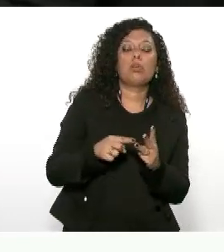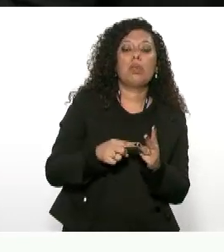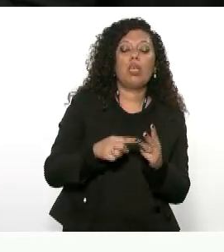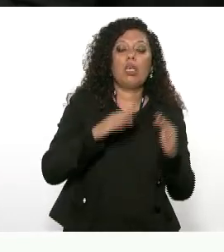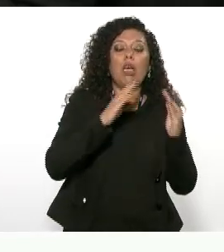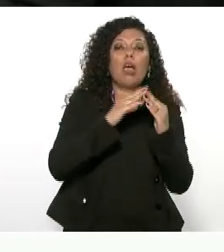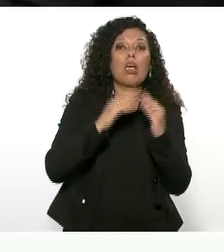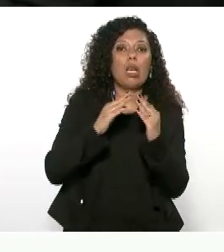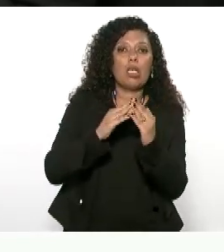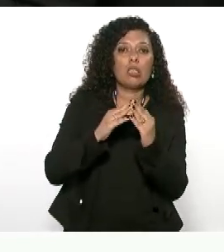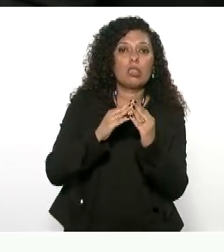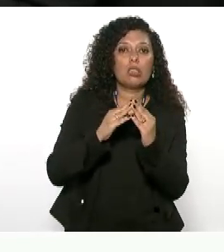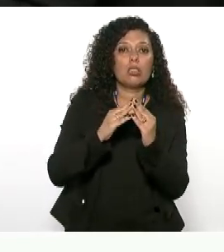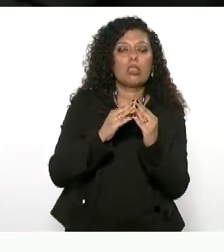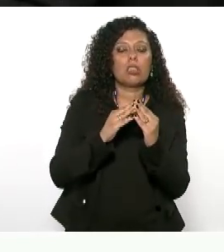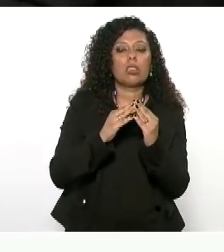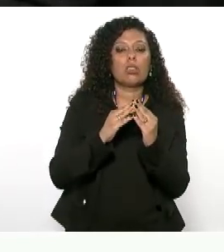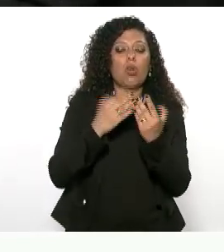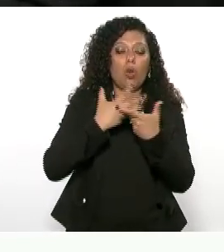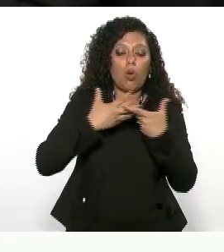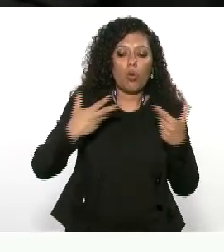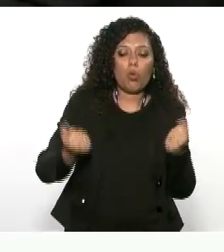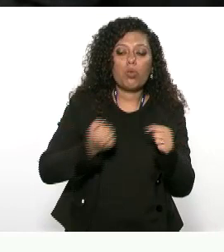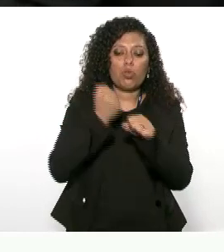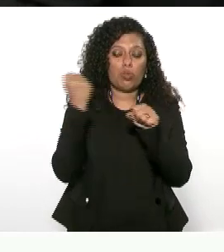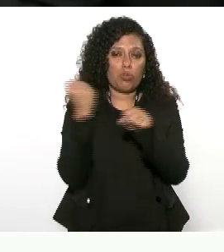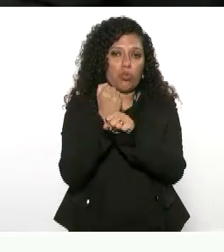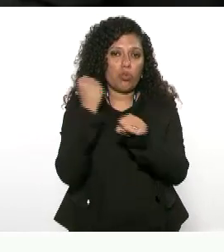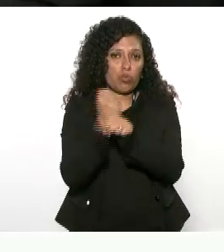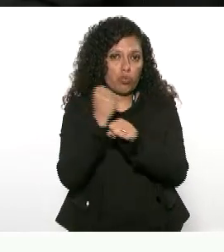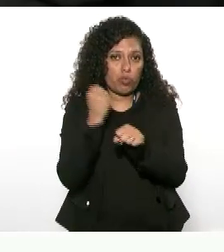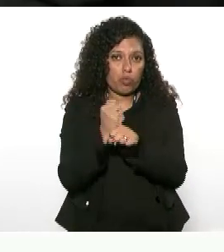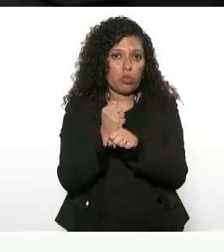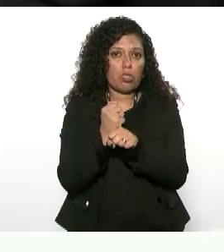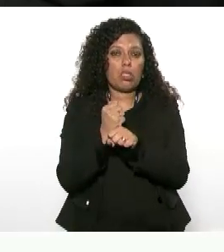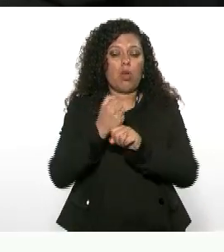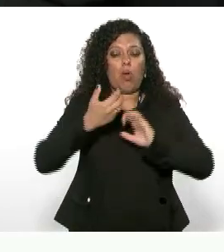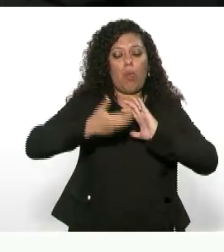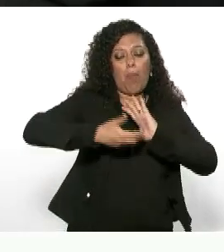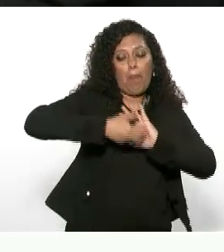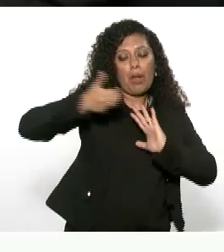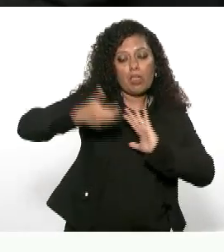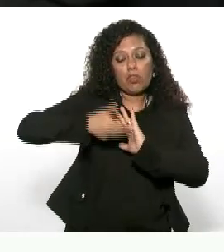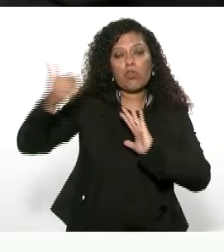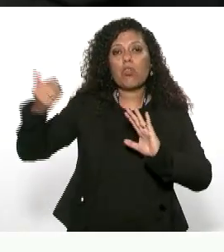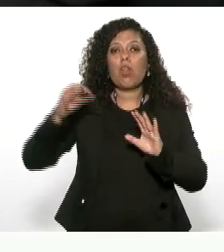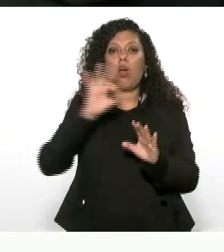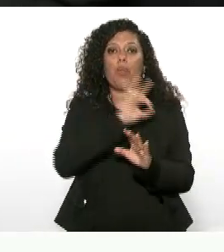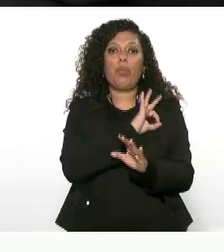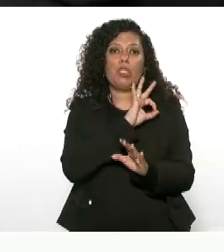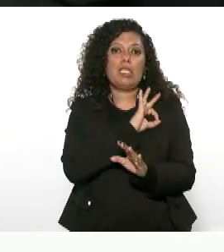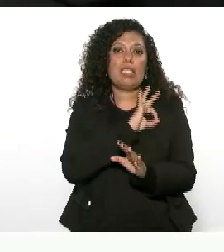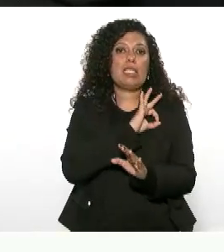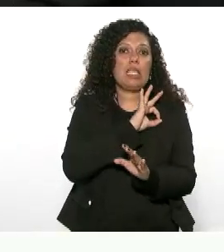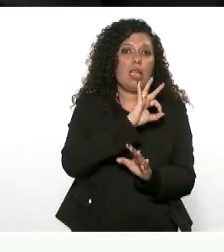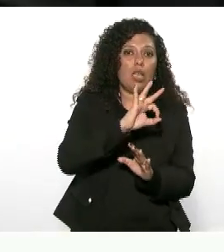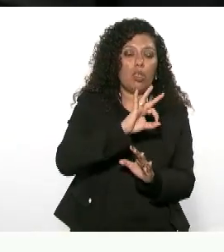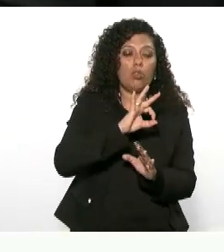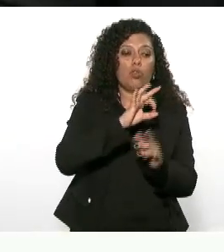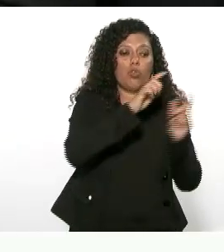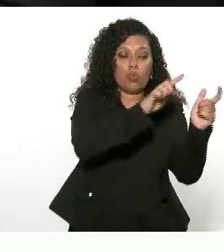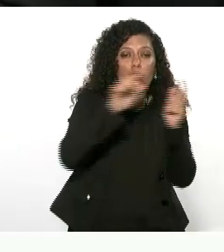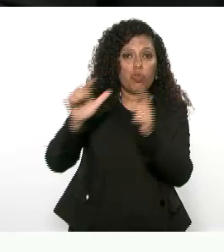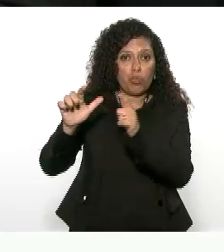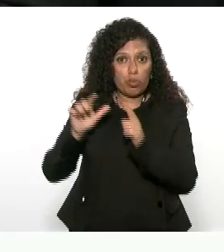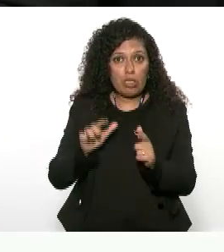habitação, alguns avanços aconteceram com a construção de moradia para retirar policiais com renda até determinado valor de